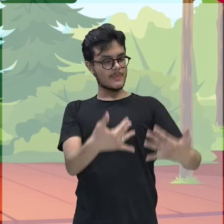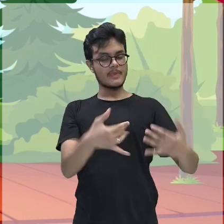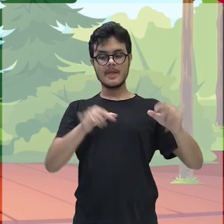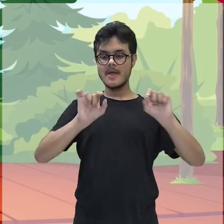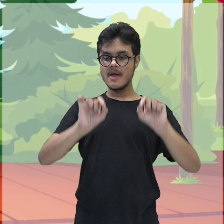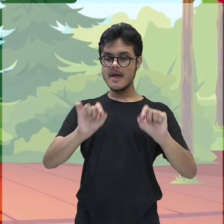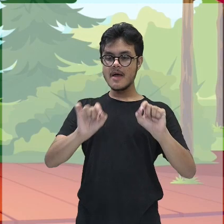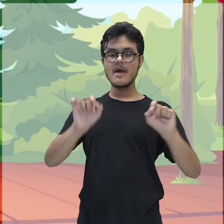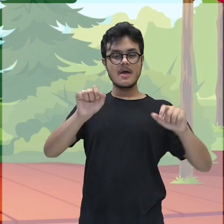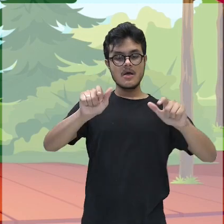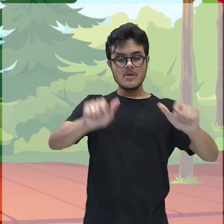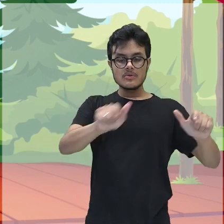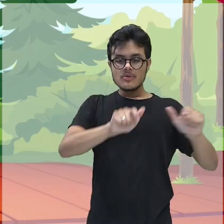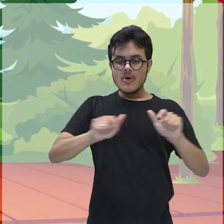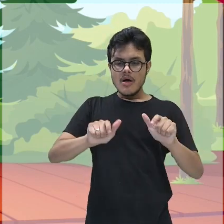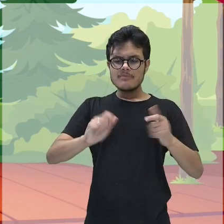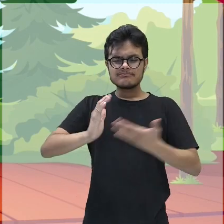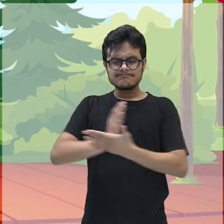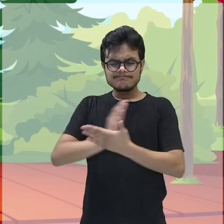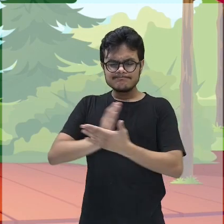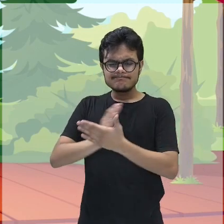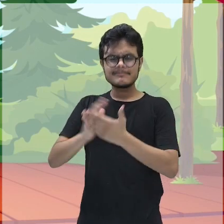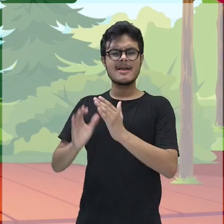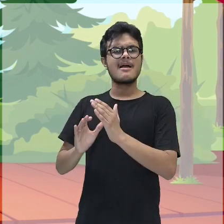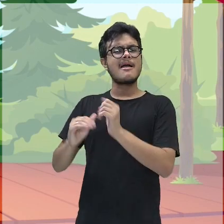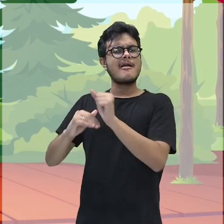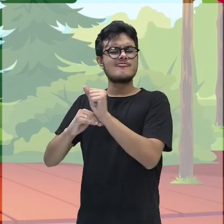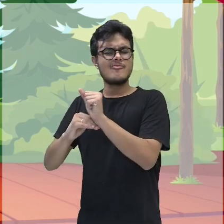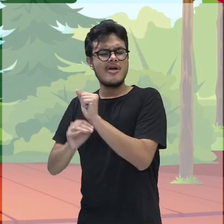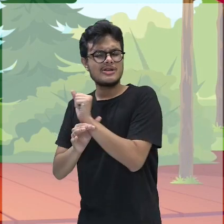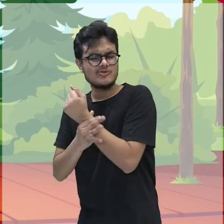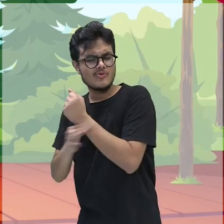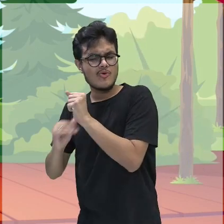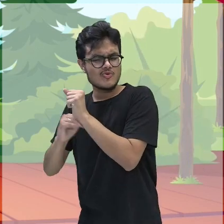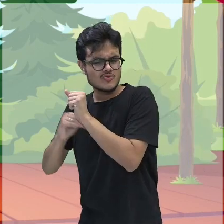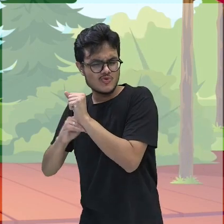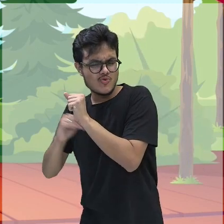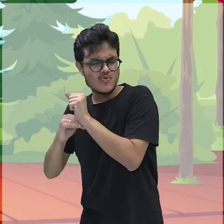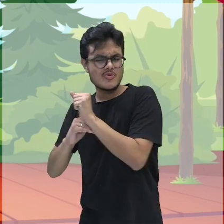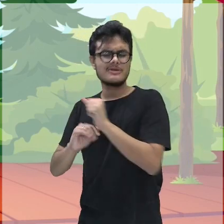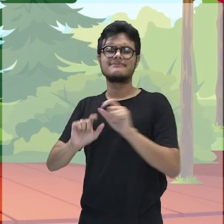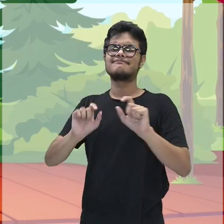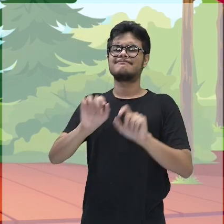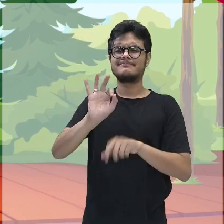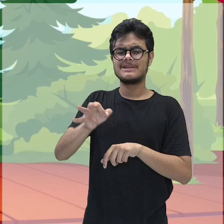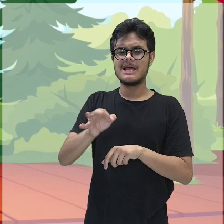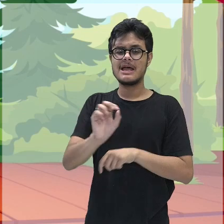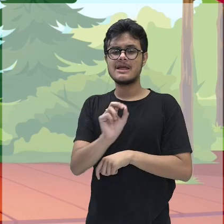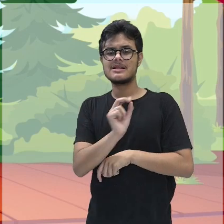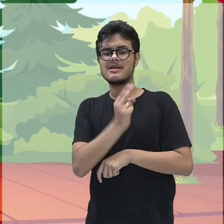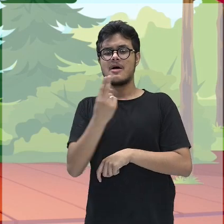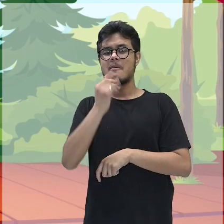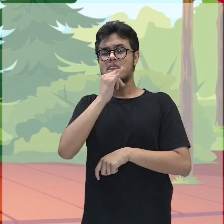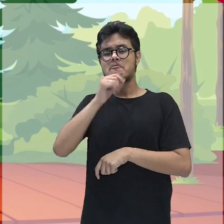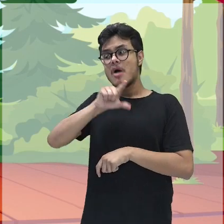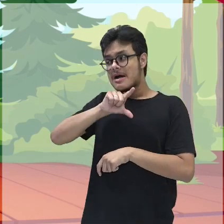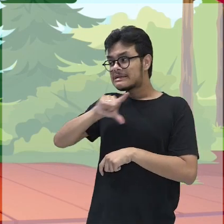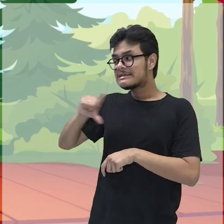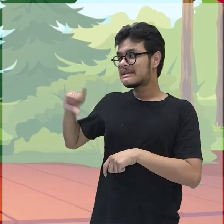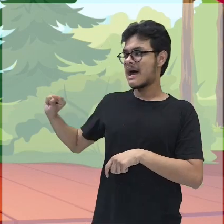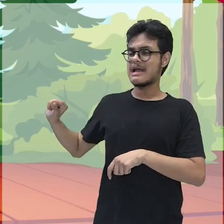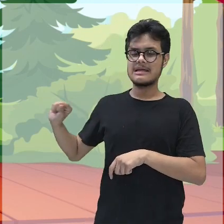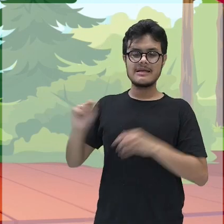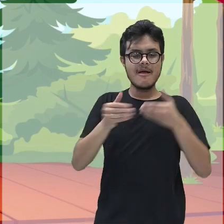podem também servir como esconderijo para alguns personagens ou uma chave como se fosse uma saída para eles saírem